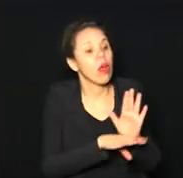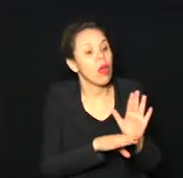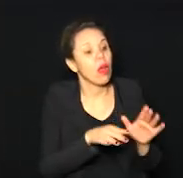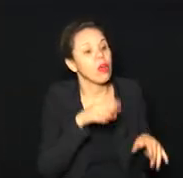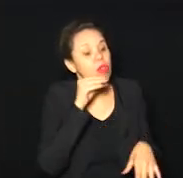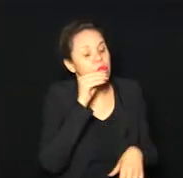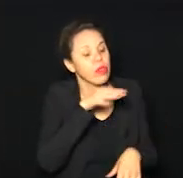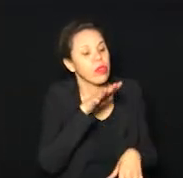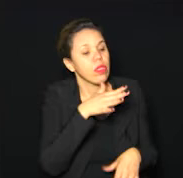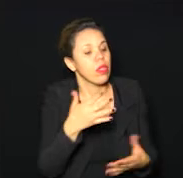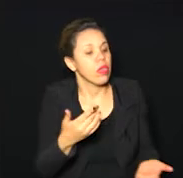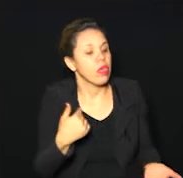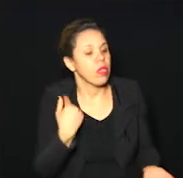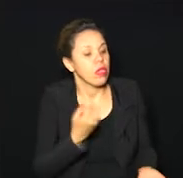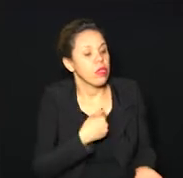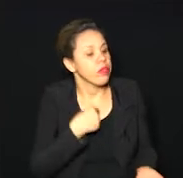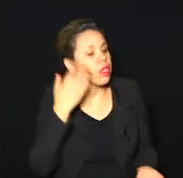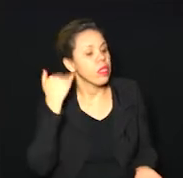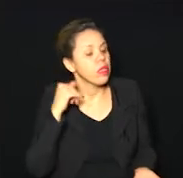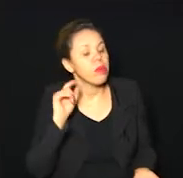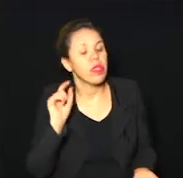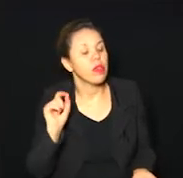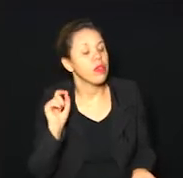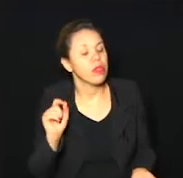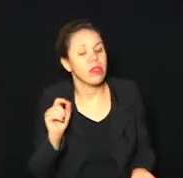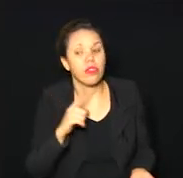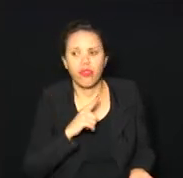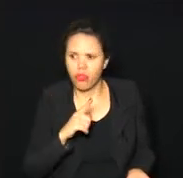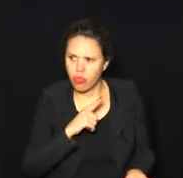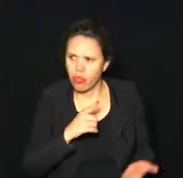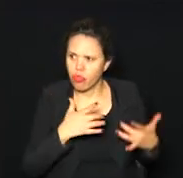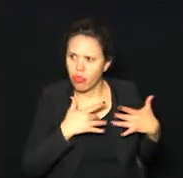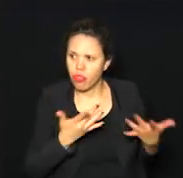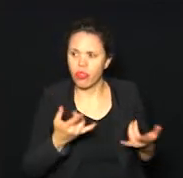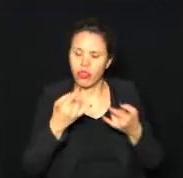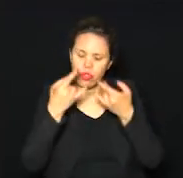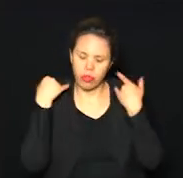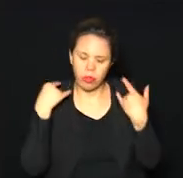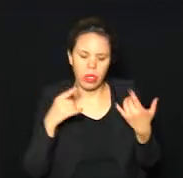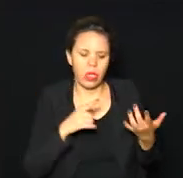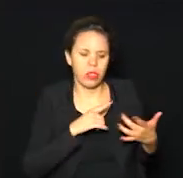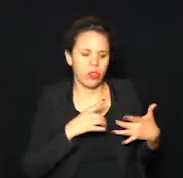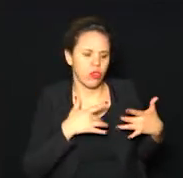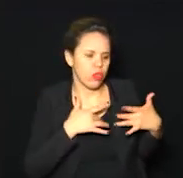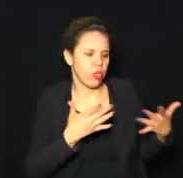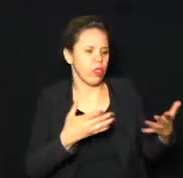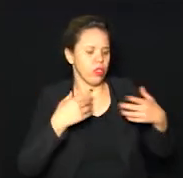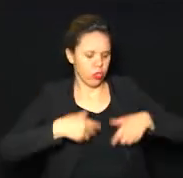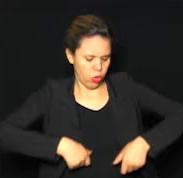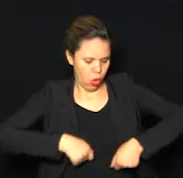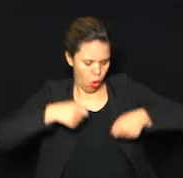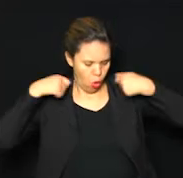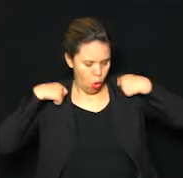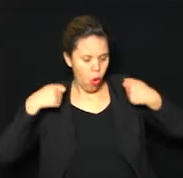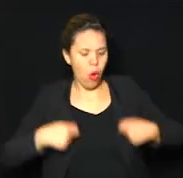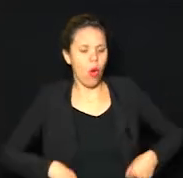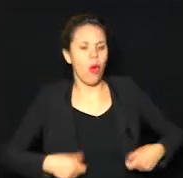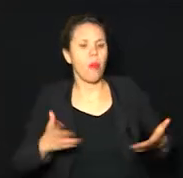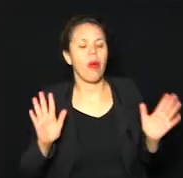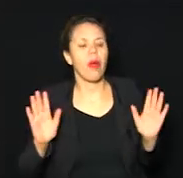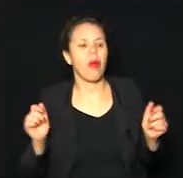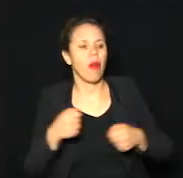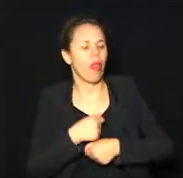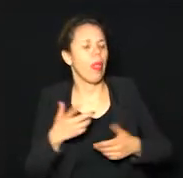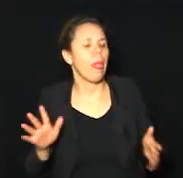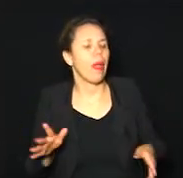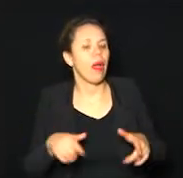trabalhador. A gente ficava sabendo que tinha doação de máscaras, doação de aventais, mas o trabalhador